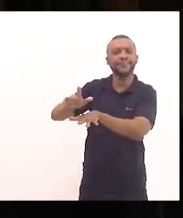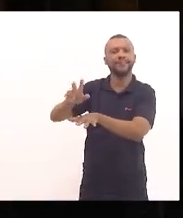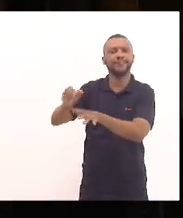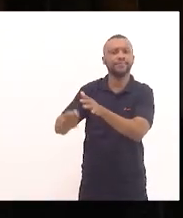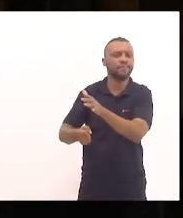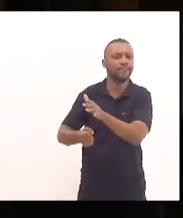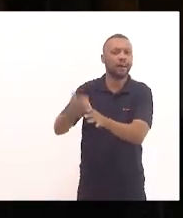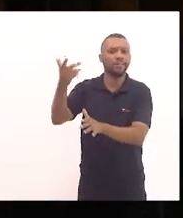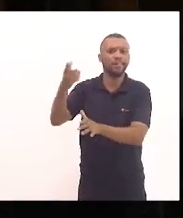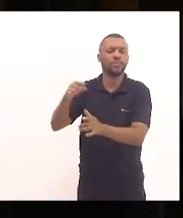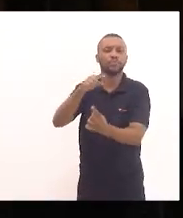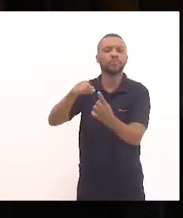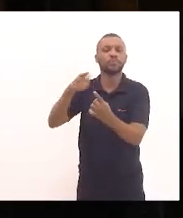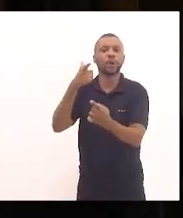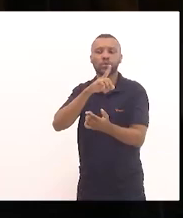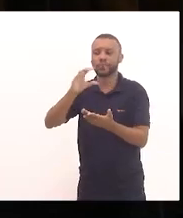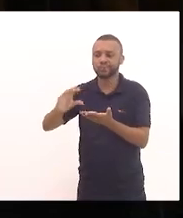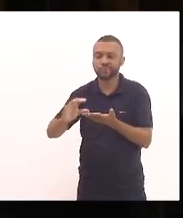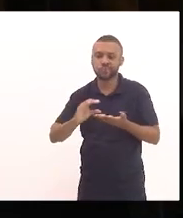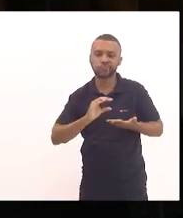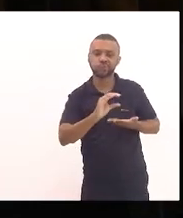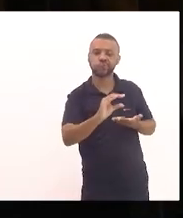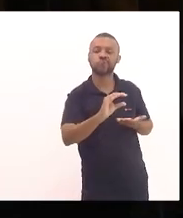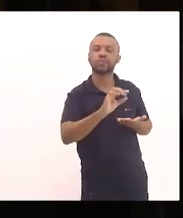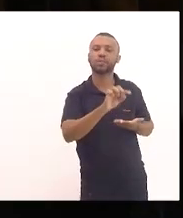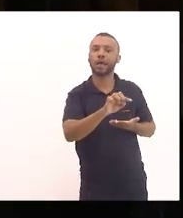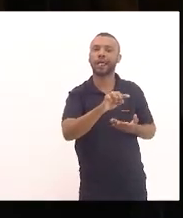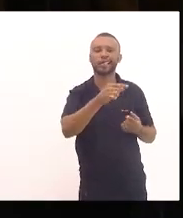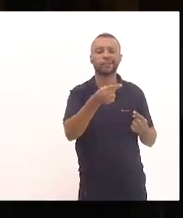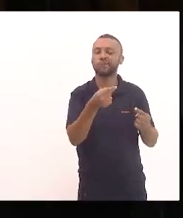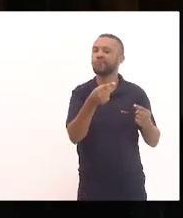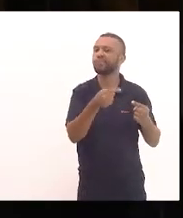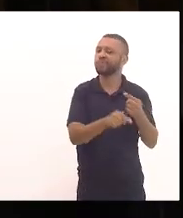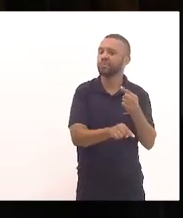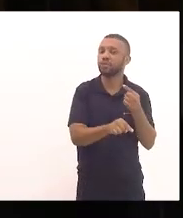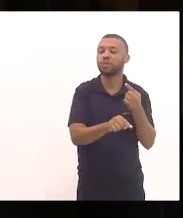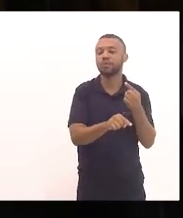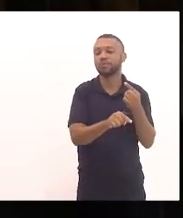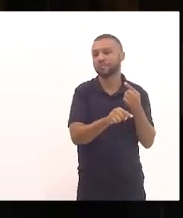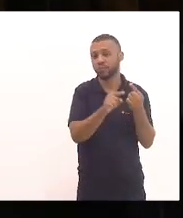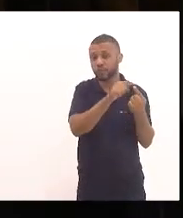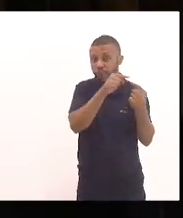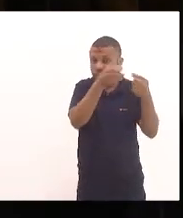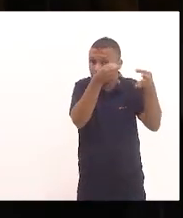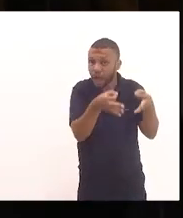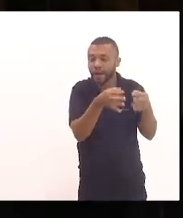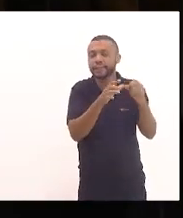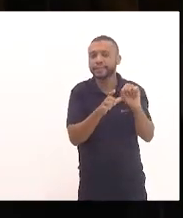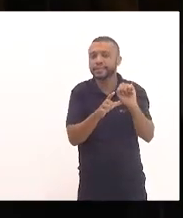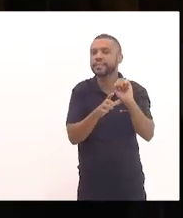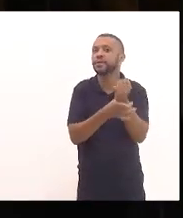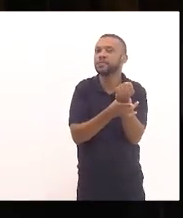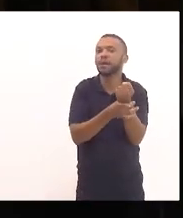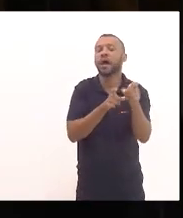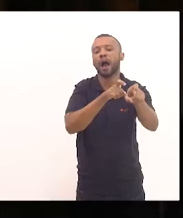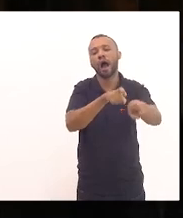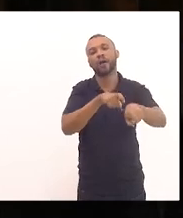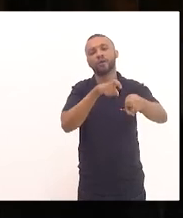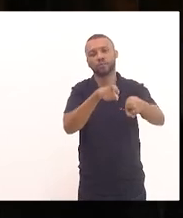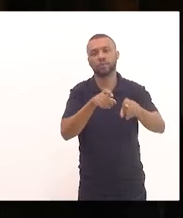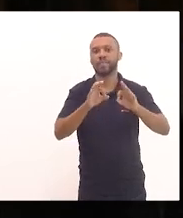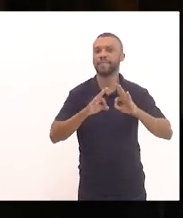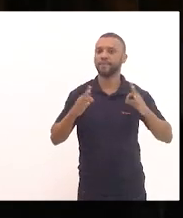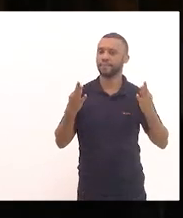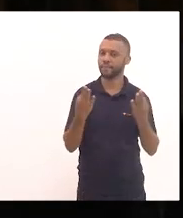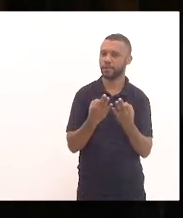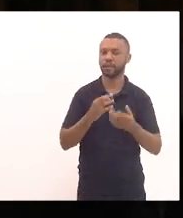para alocar recursos que não tinha necessariamente o objetivo final de garantir a agricultura familiar, que